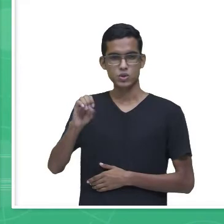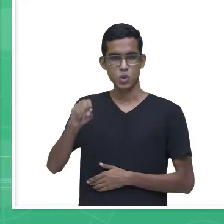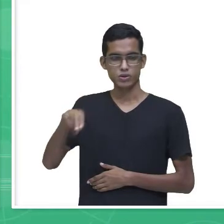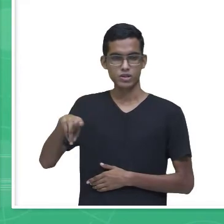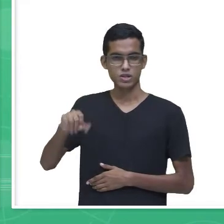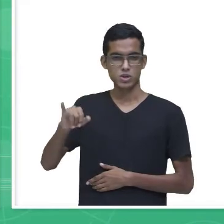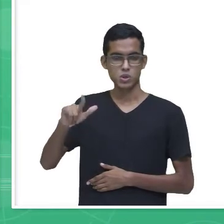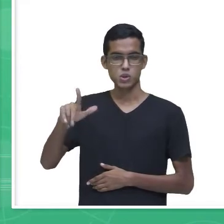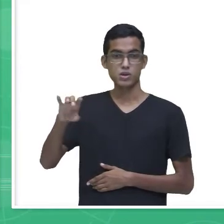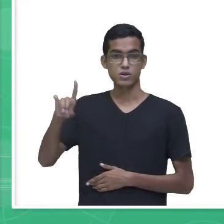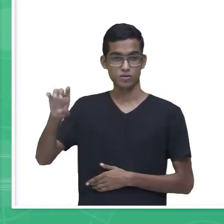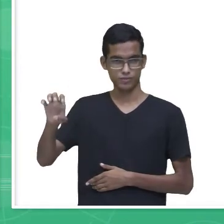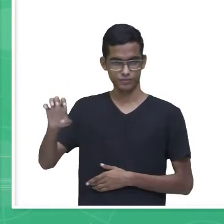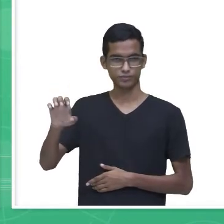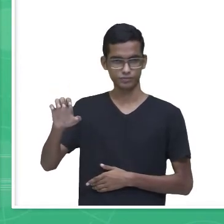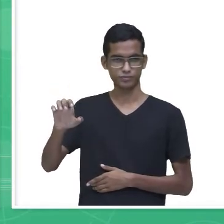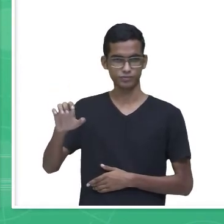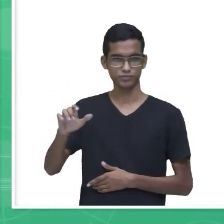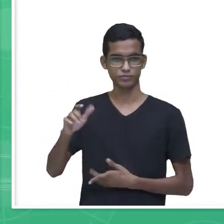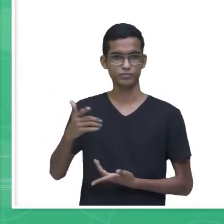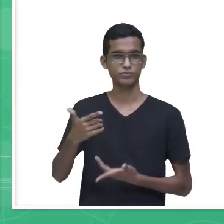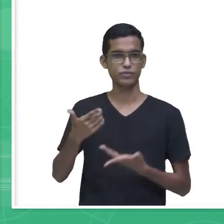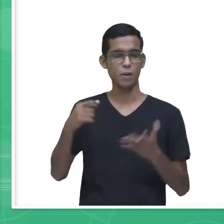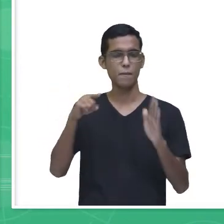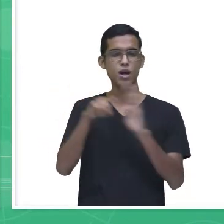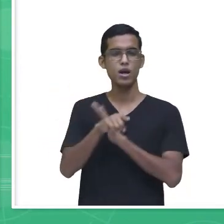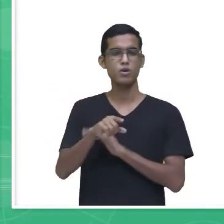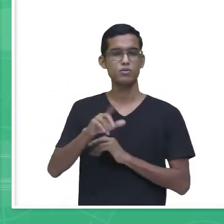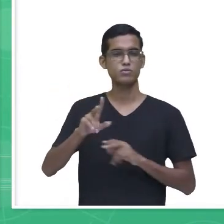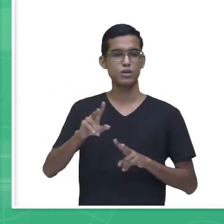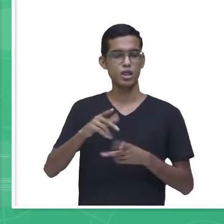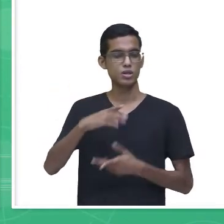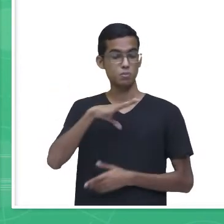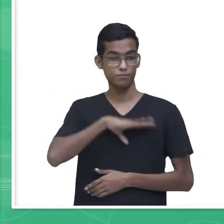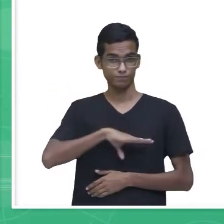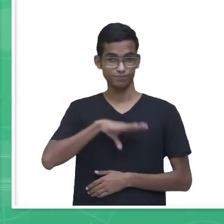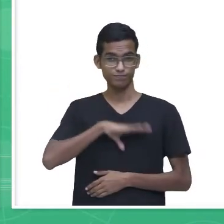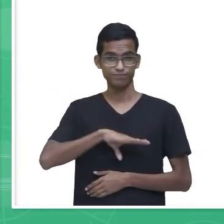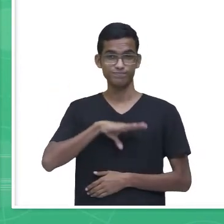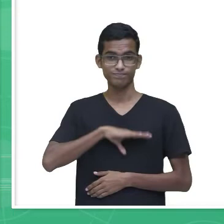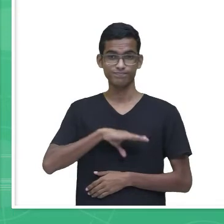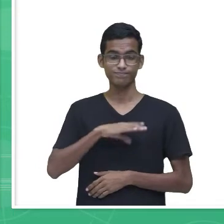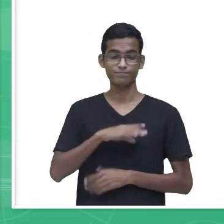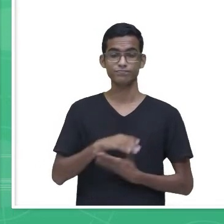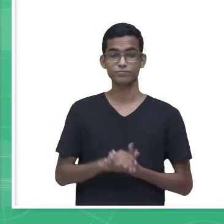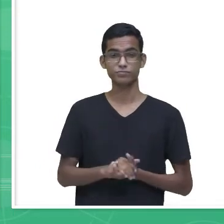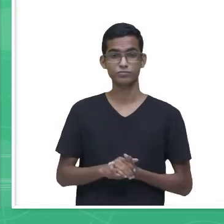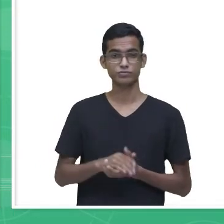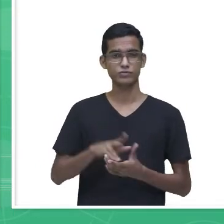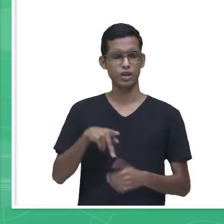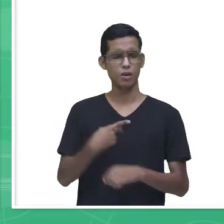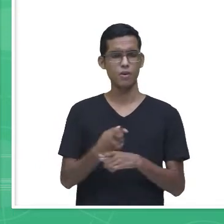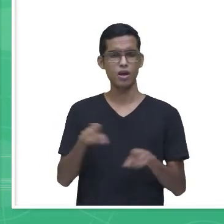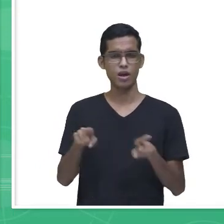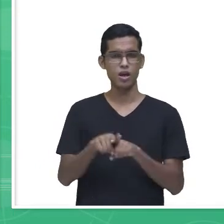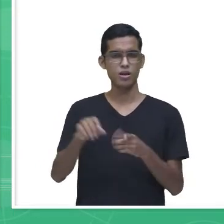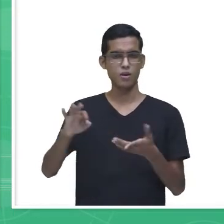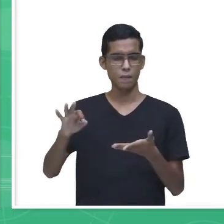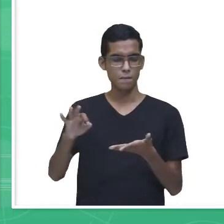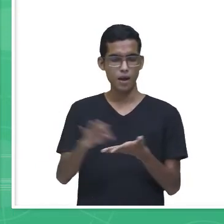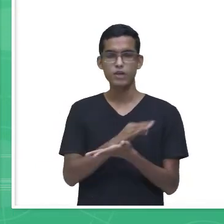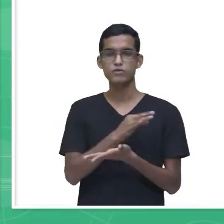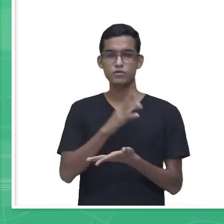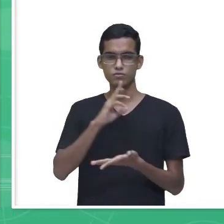nossa questão de língua portuguesa, né? A gente vai também fazer a correção, mas eu vou deixar 2 minutinhos para